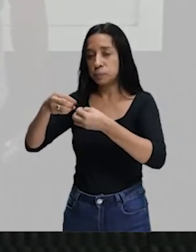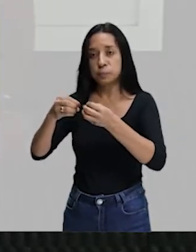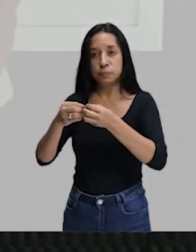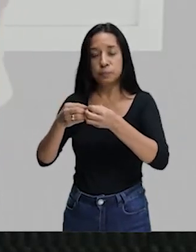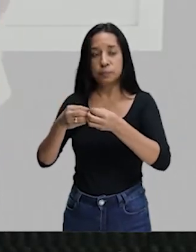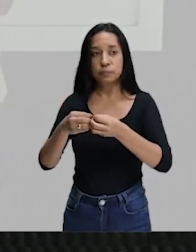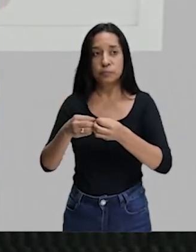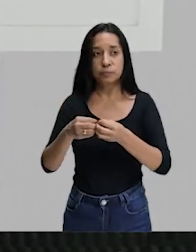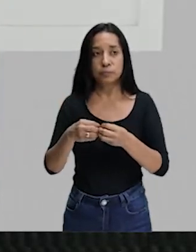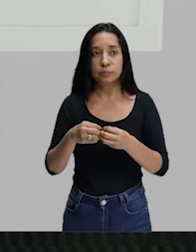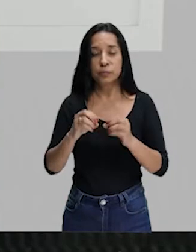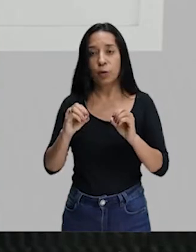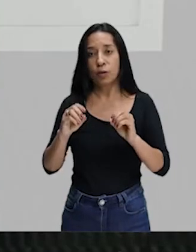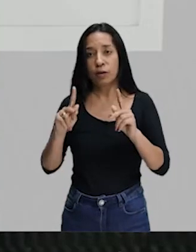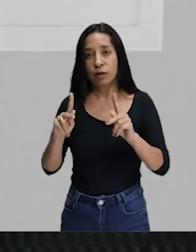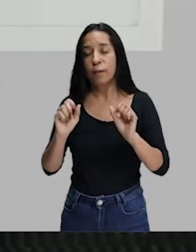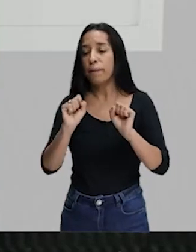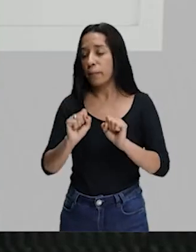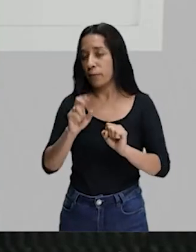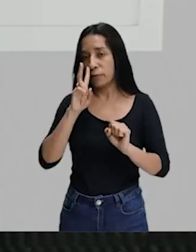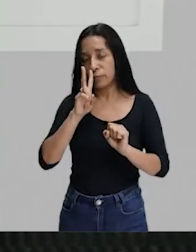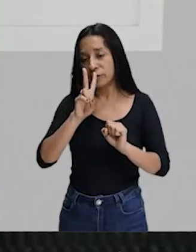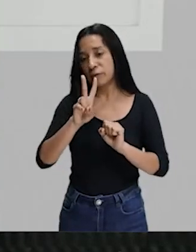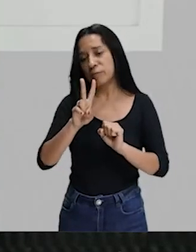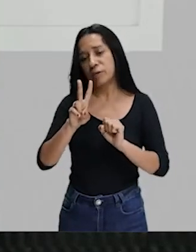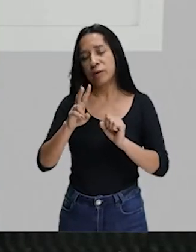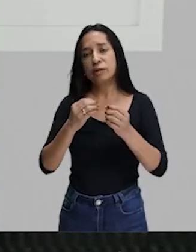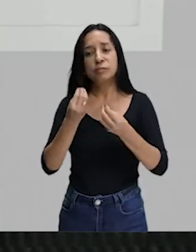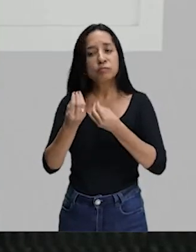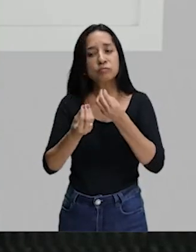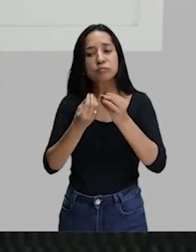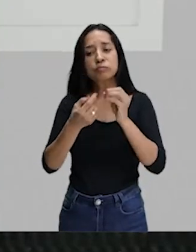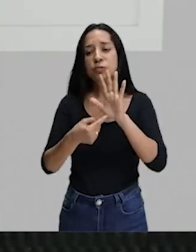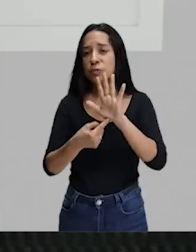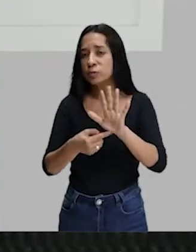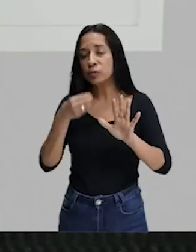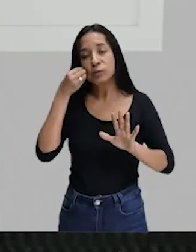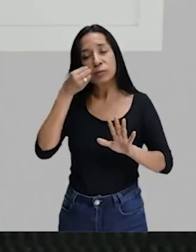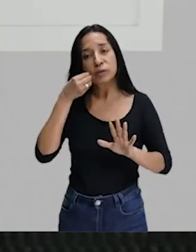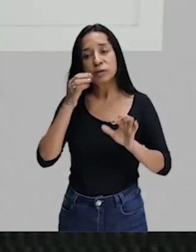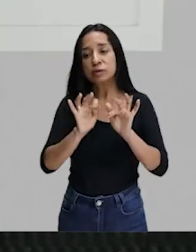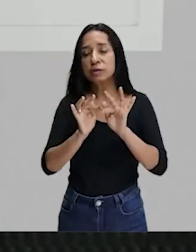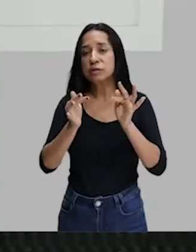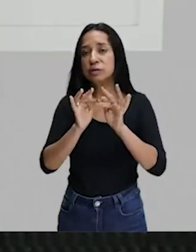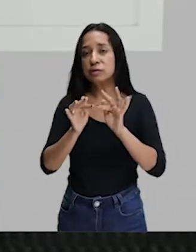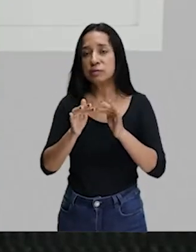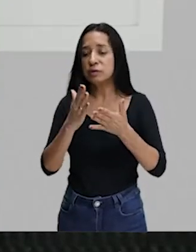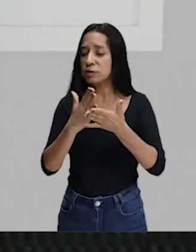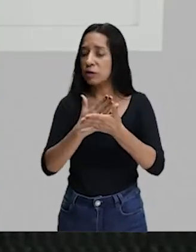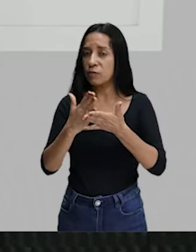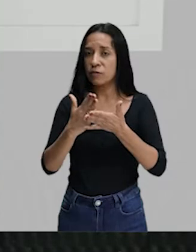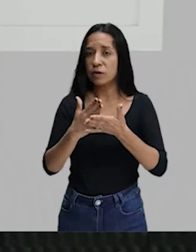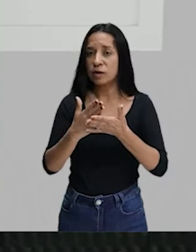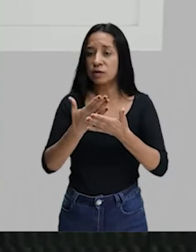tá, ok? Nós podemos perceber isso da seguinte forma, uma experiência simples. Talvez você já tenha